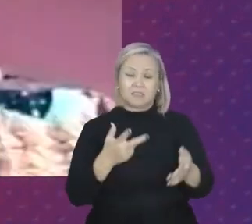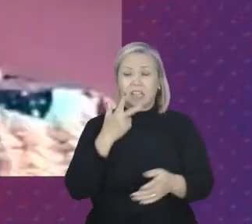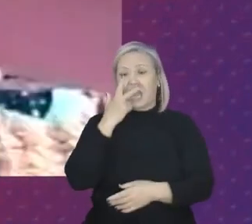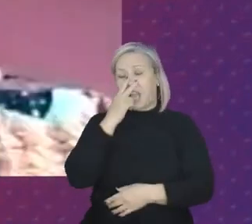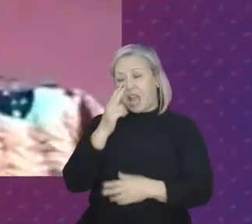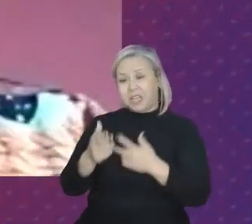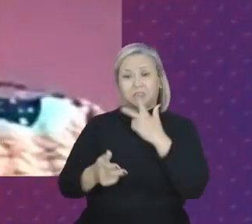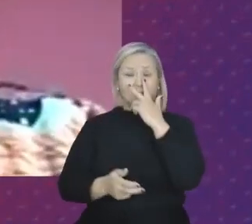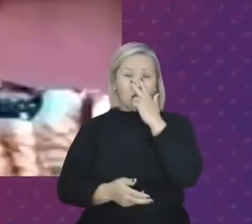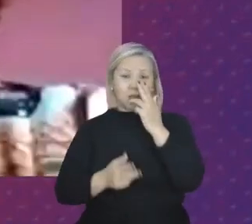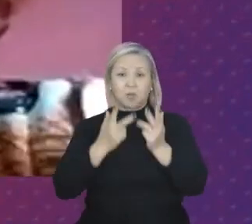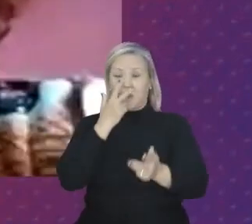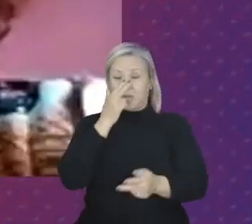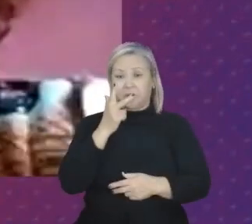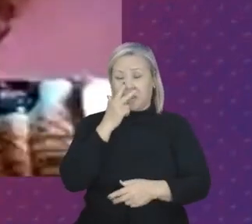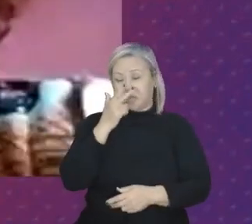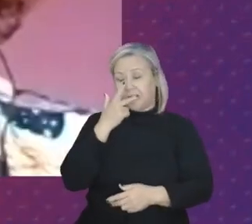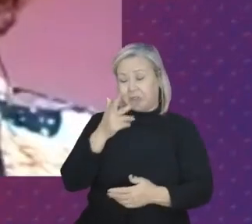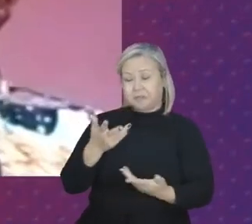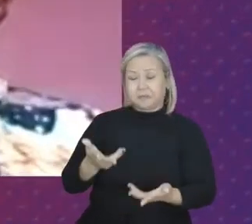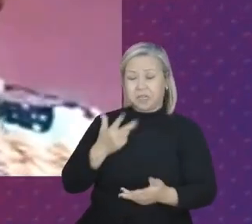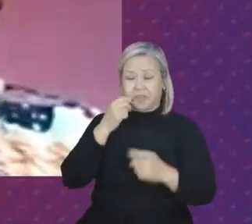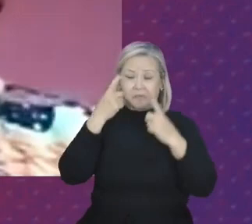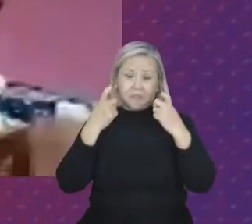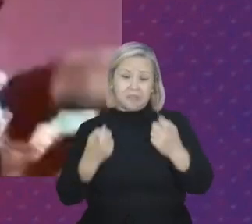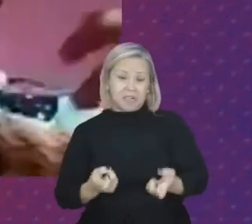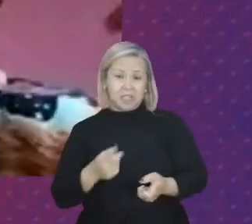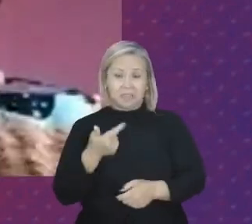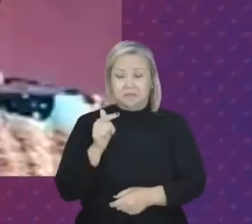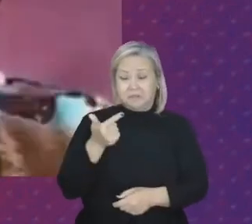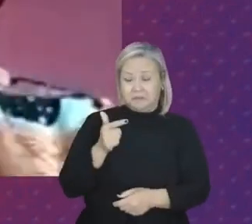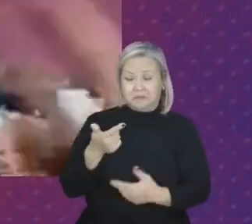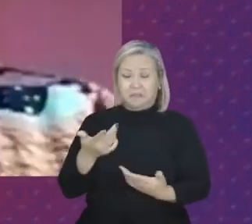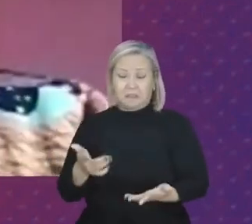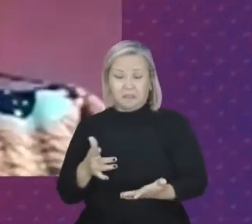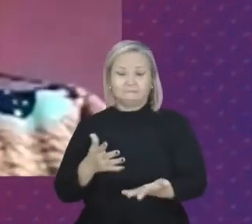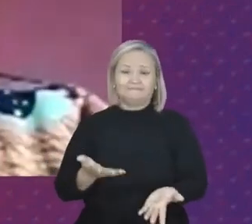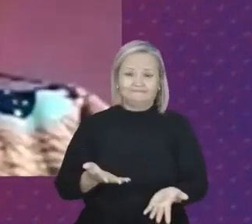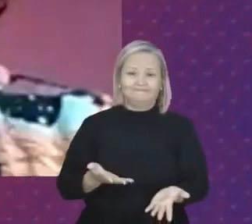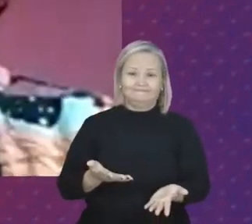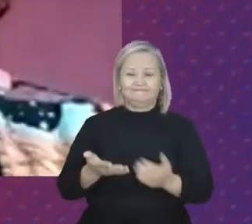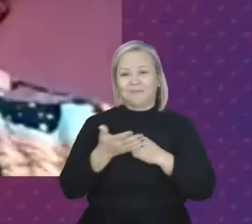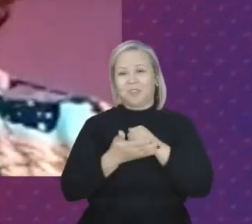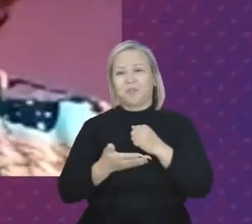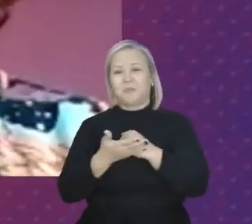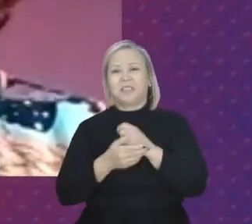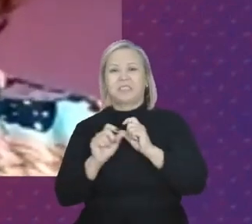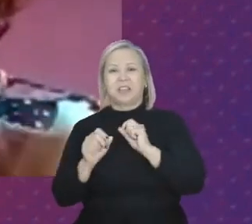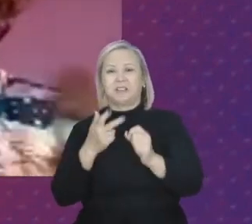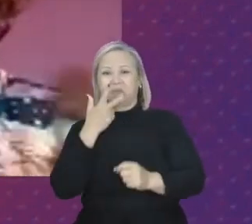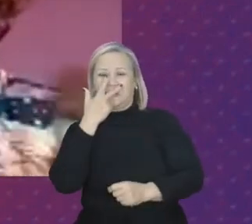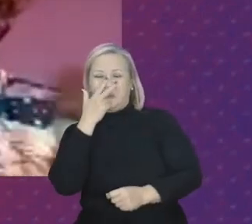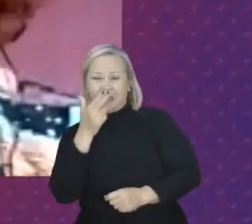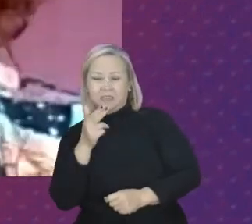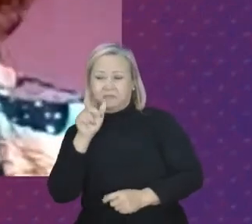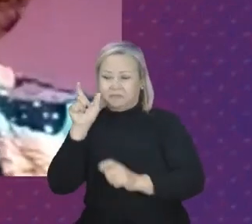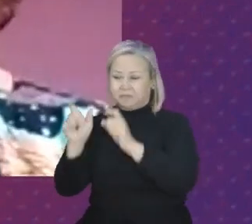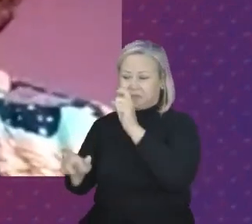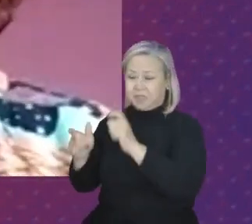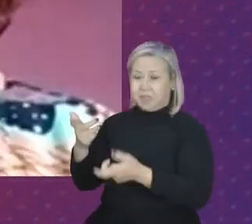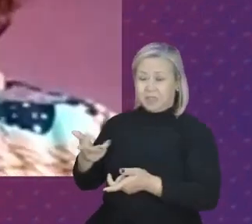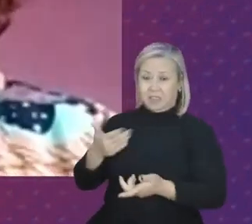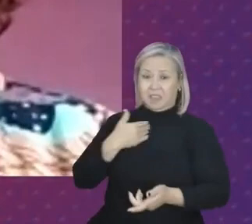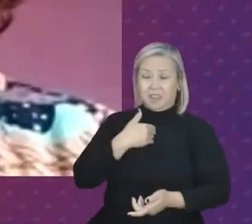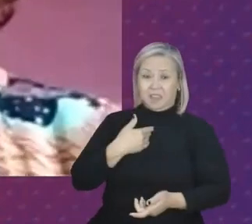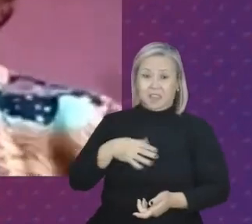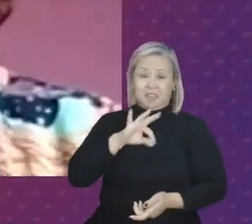doméstica é isso, eu acho que é aquilo, eu acho que violência contra a mulher é aquilo, algo muito baseado naquilo que os atores acham, que os agentes públicos